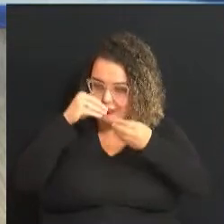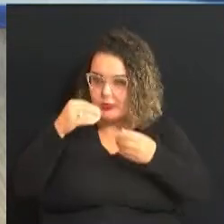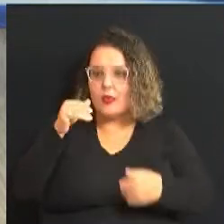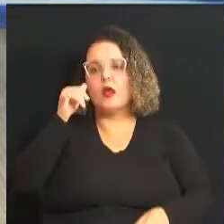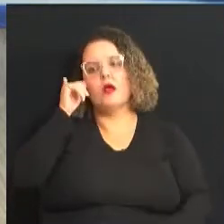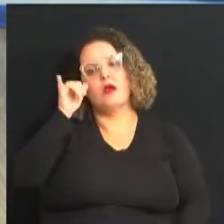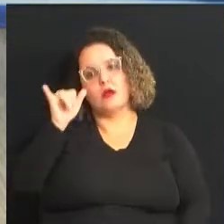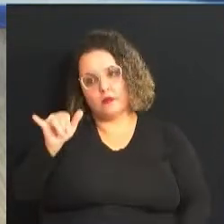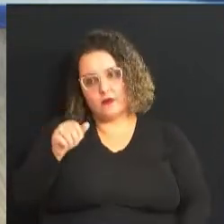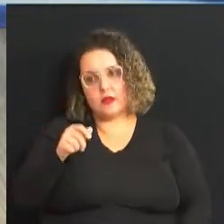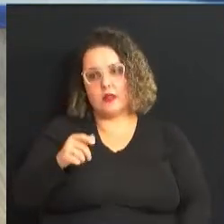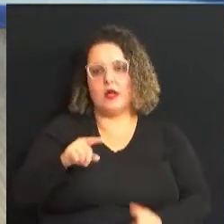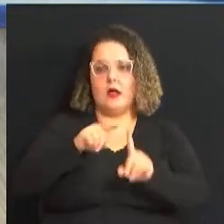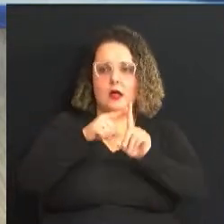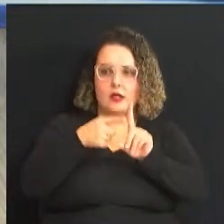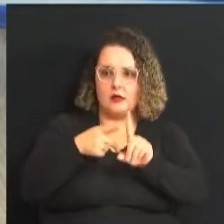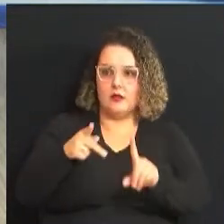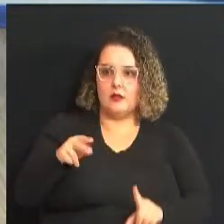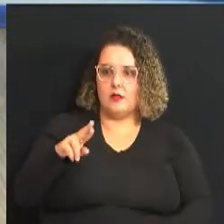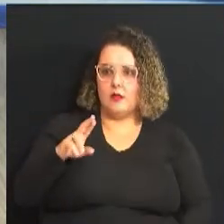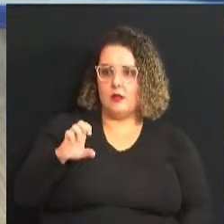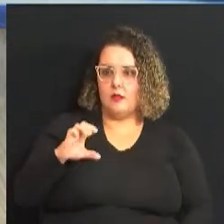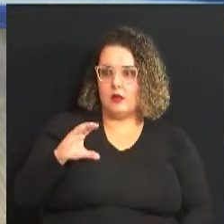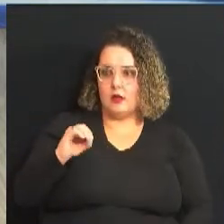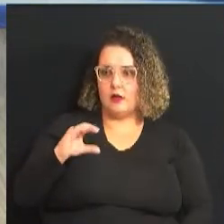gravidez precoce é essencial.